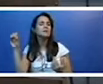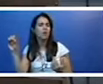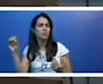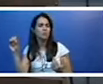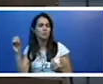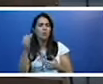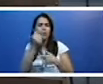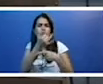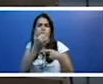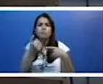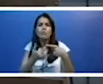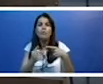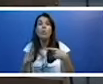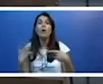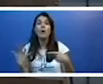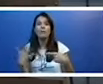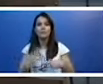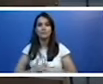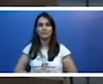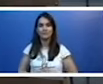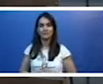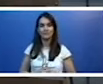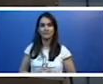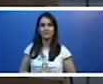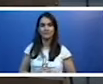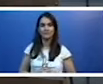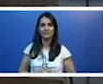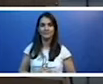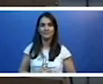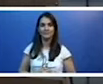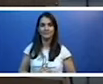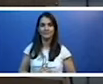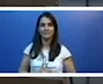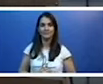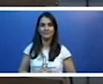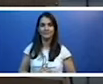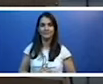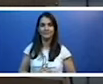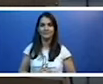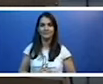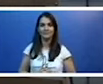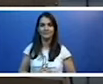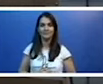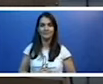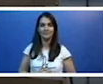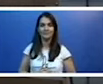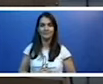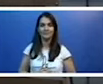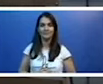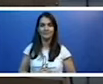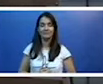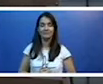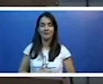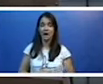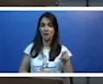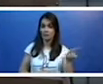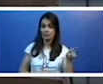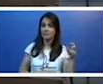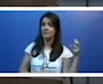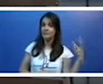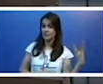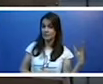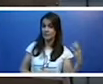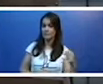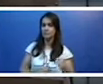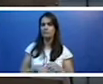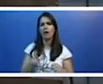Vamos lá, hein? Aqui media 3,